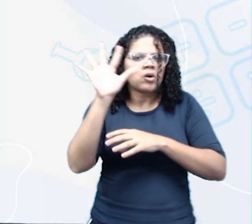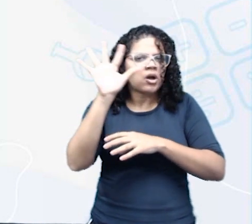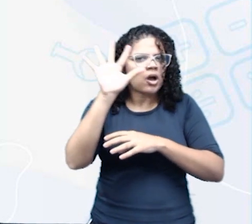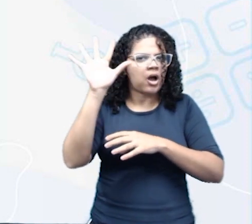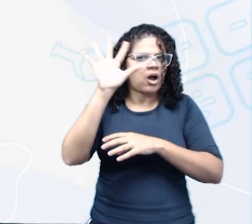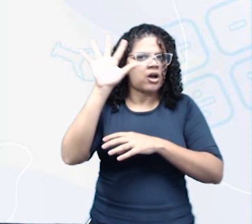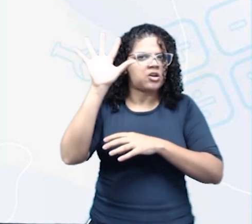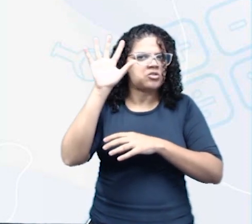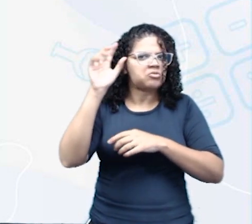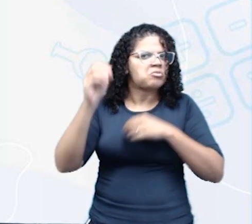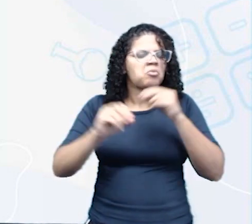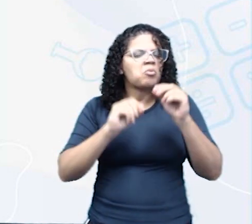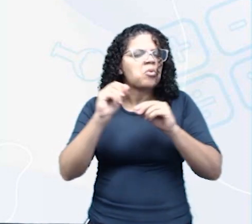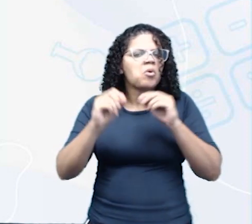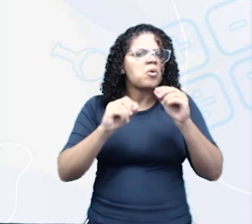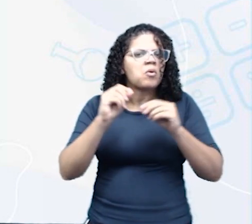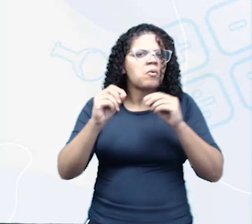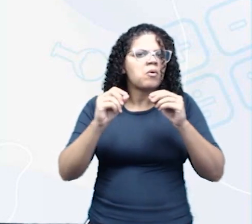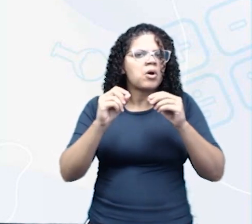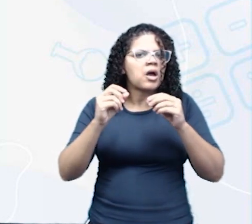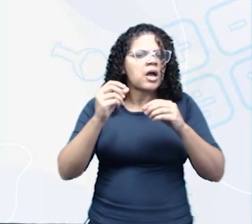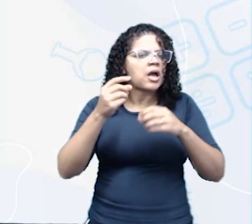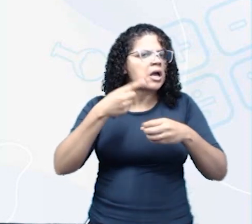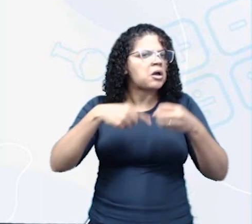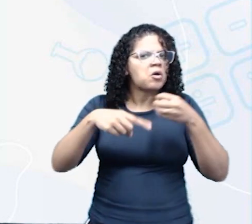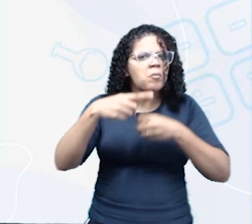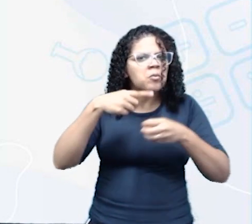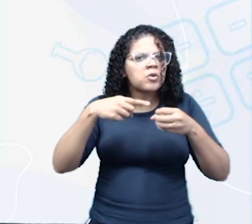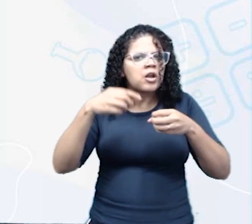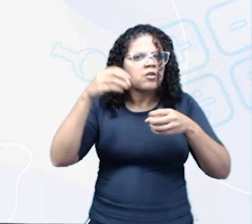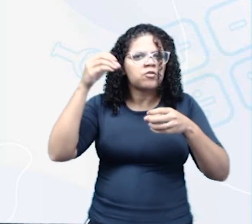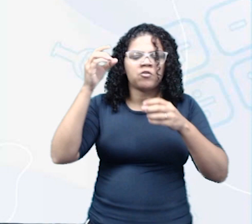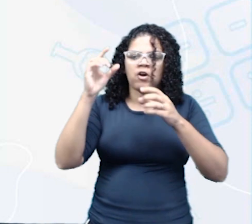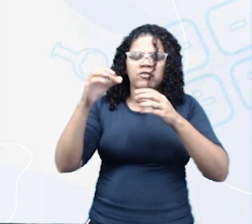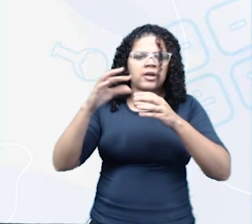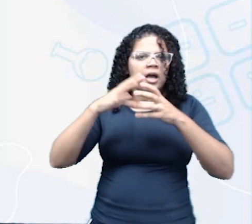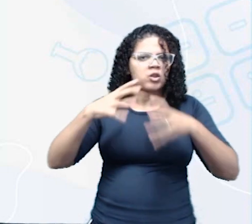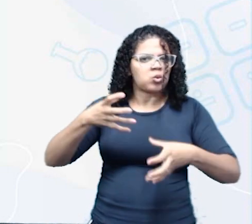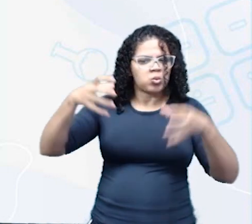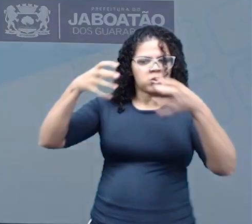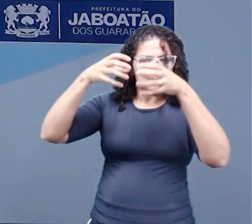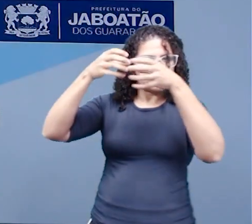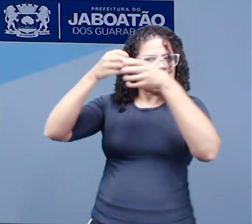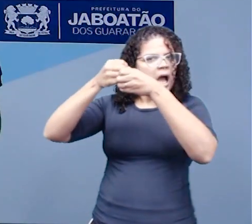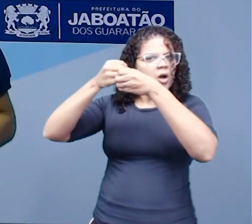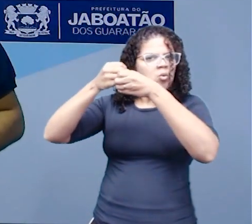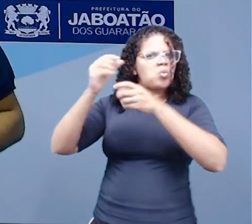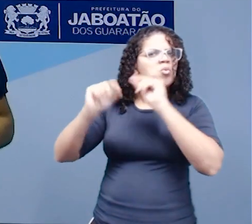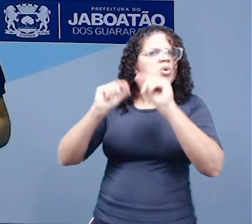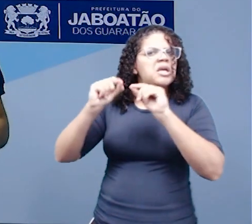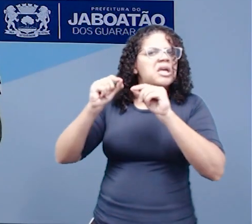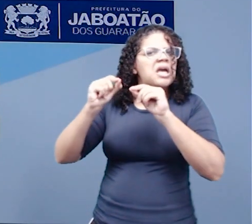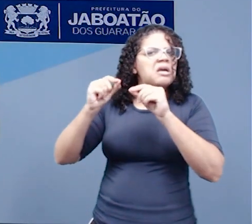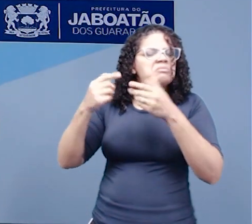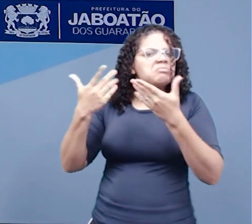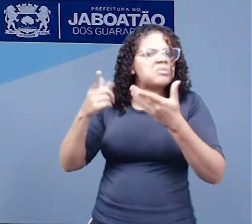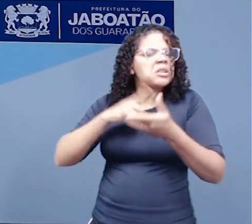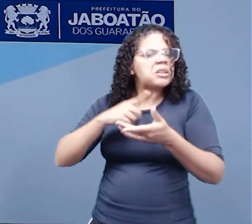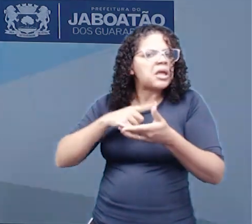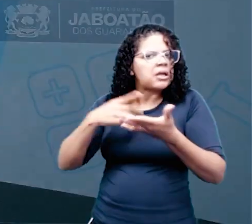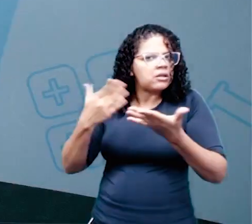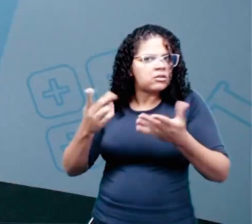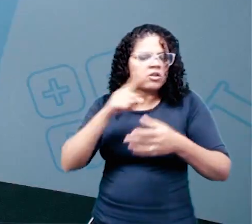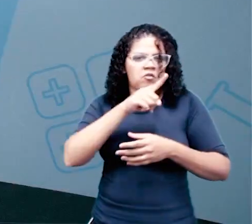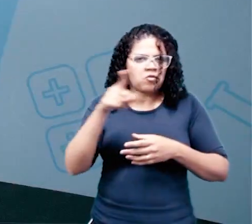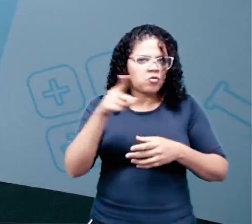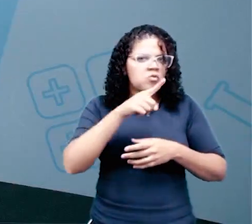que vai ficar na parede interna do saco plástico? Então você faz o experimento, certo? E na próxima aula